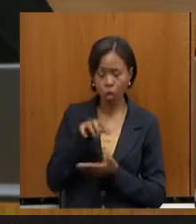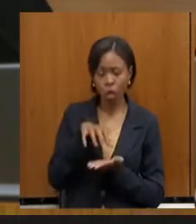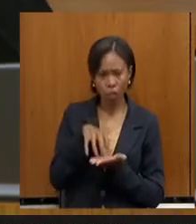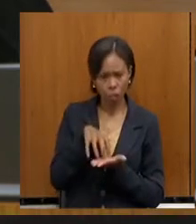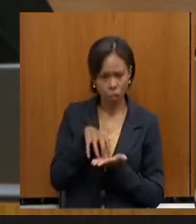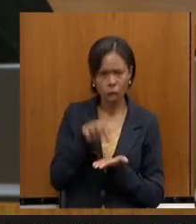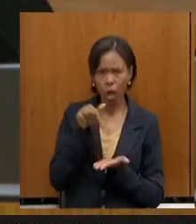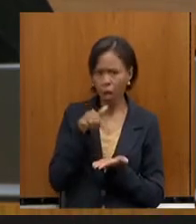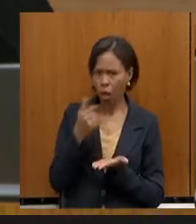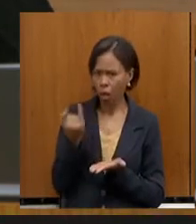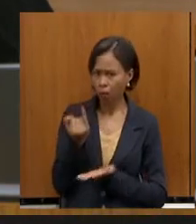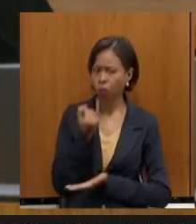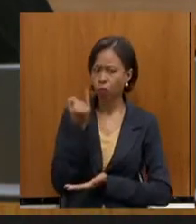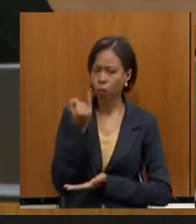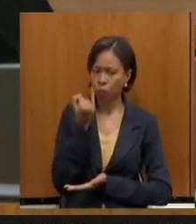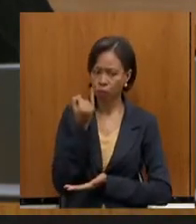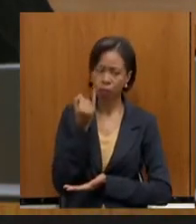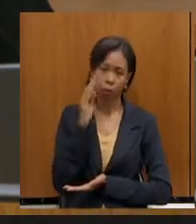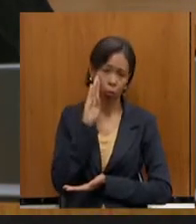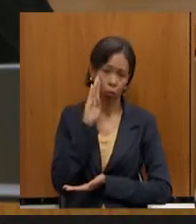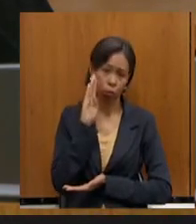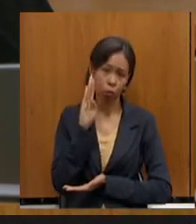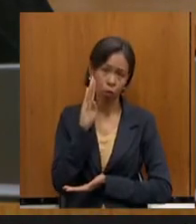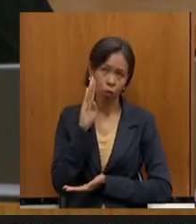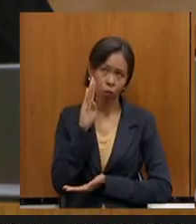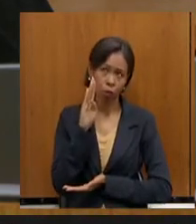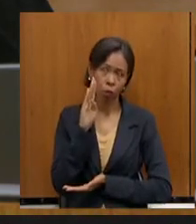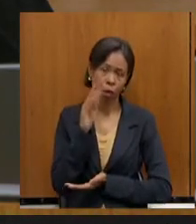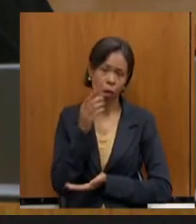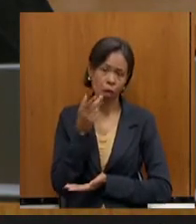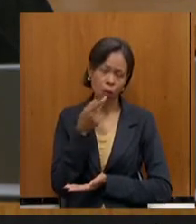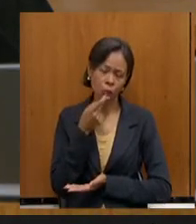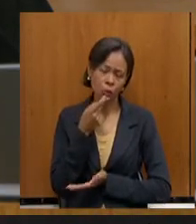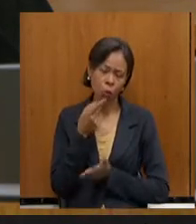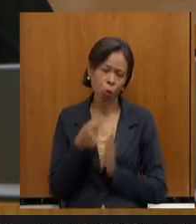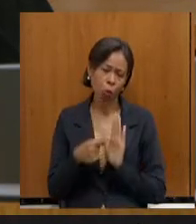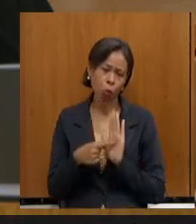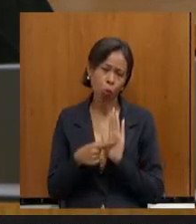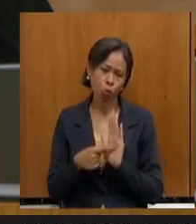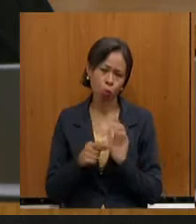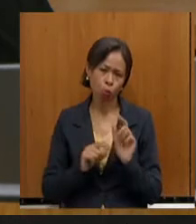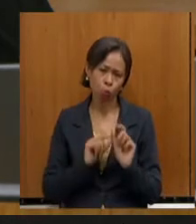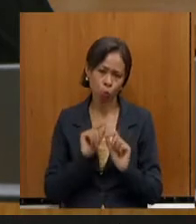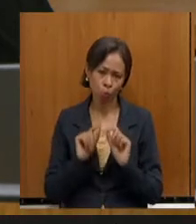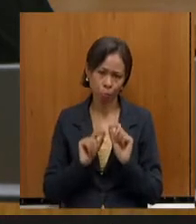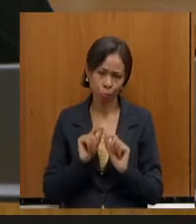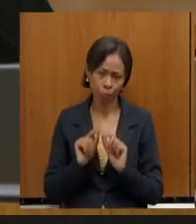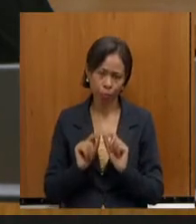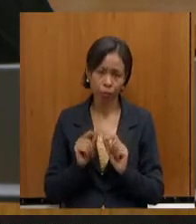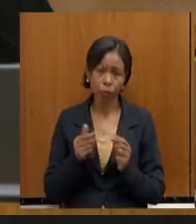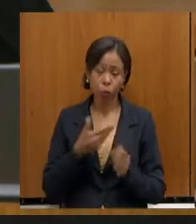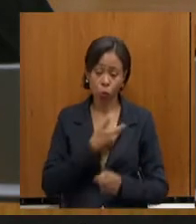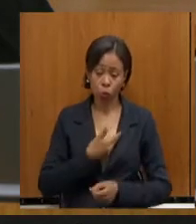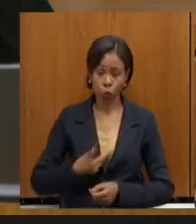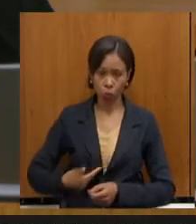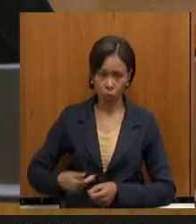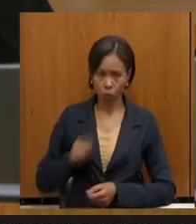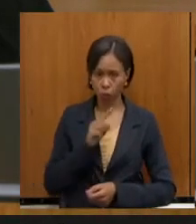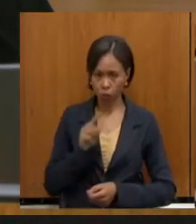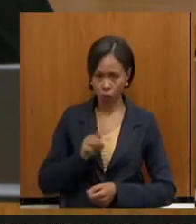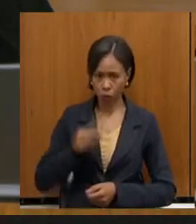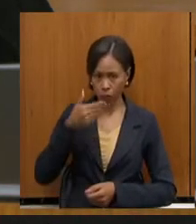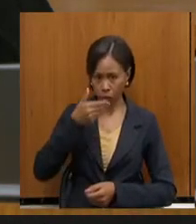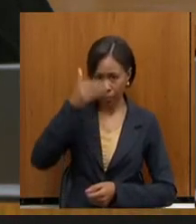muito importante eu quero aqui destacar antes de falar sobre a sua reabertura deputada é que este governo não Governador